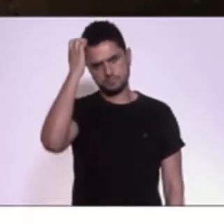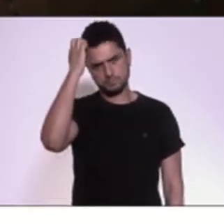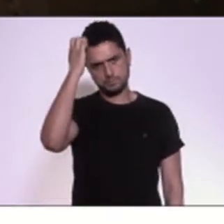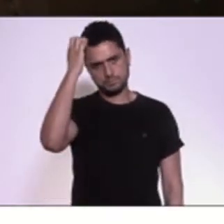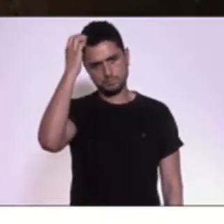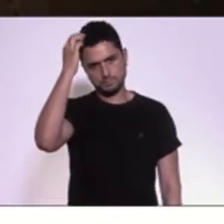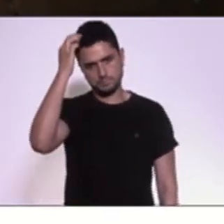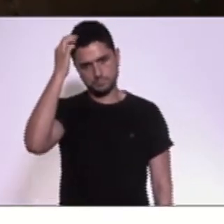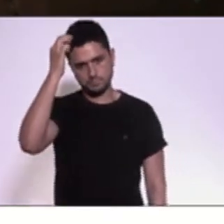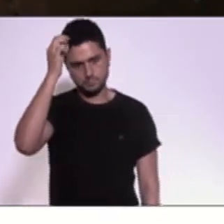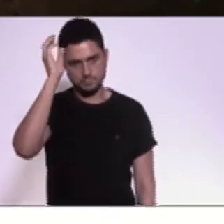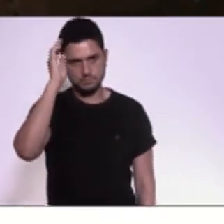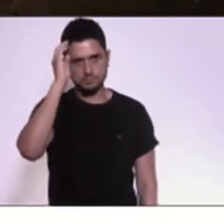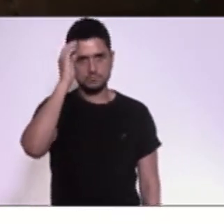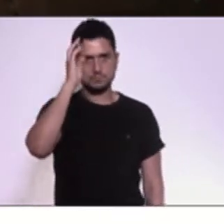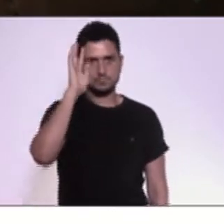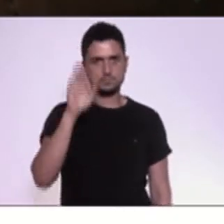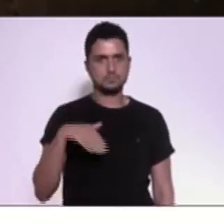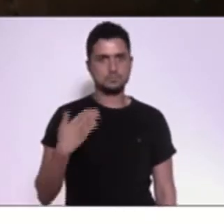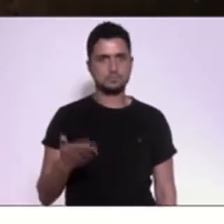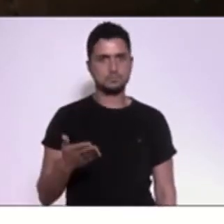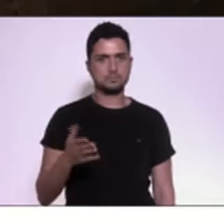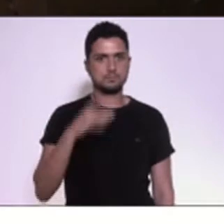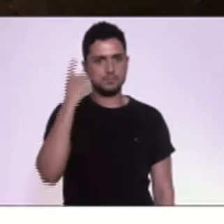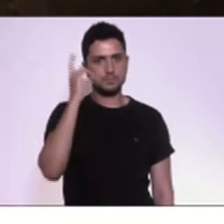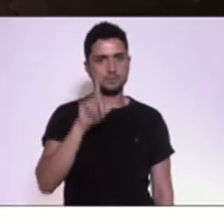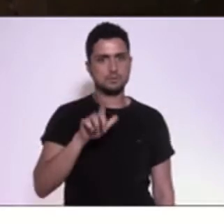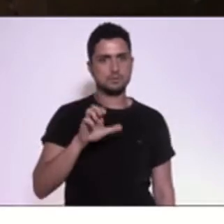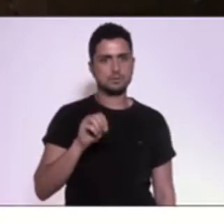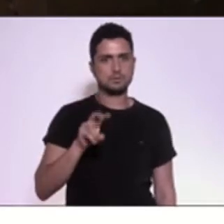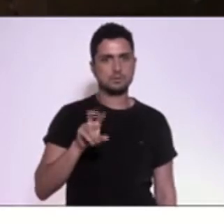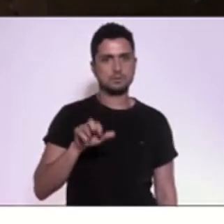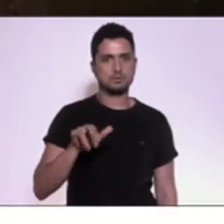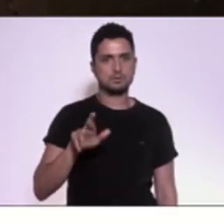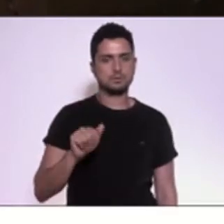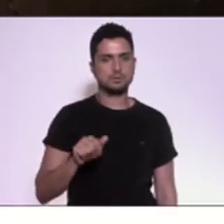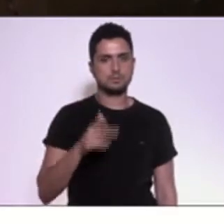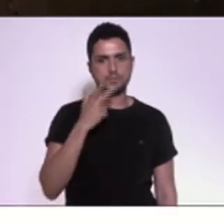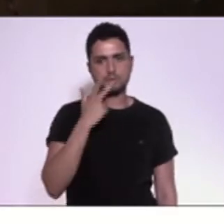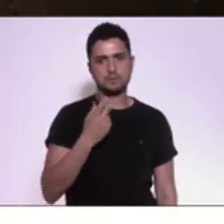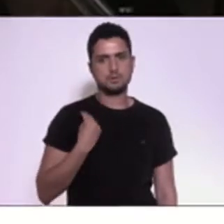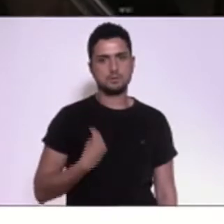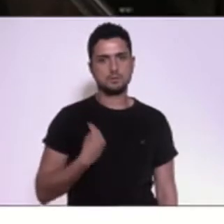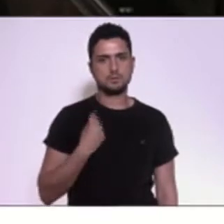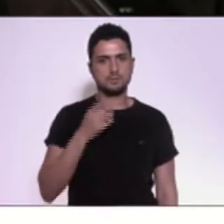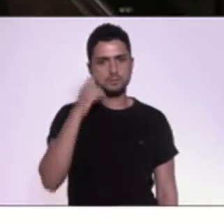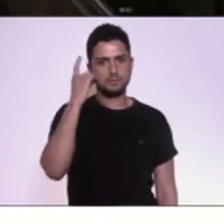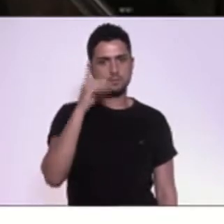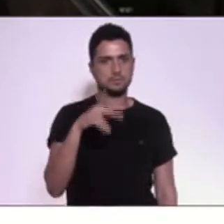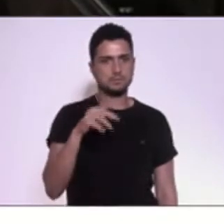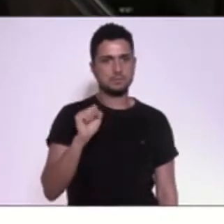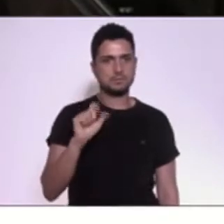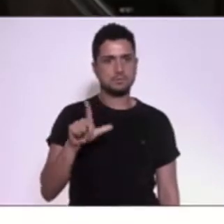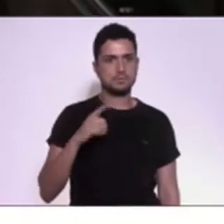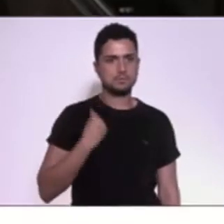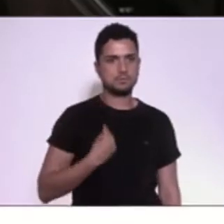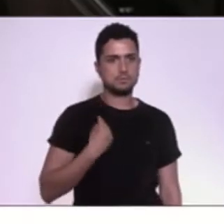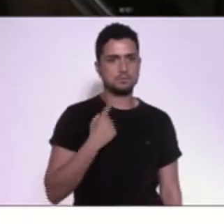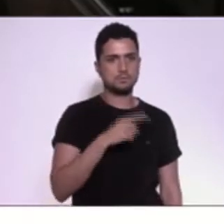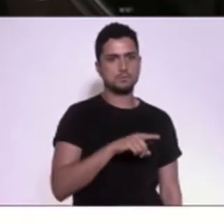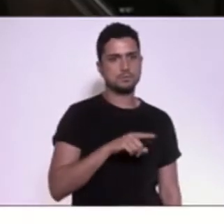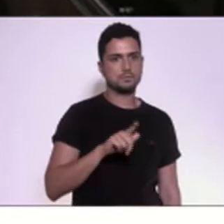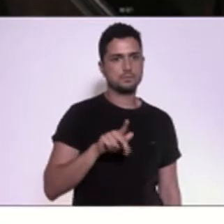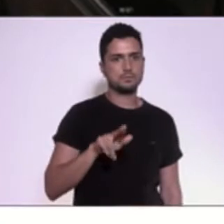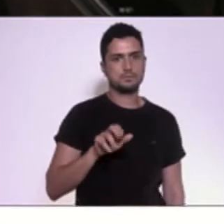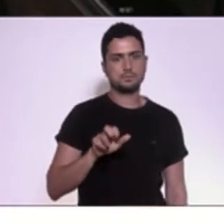o deputado Léo Vieira. Só para anunciar a presença do deputado e presidente do PSL. Seja bem-vindo, meu deputado irmão. Deputado